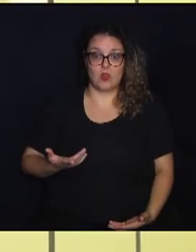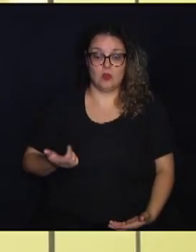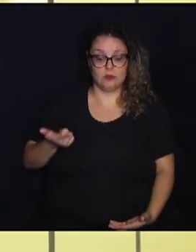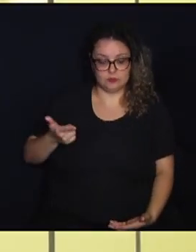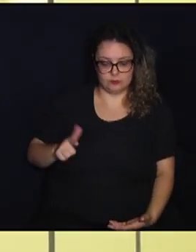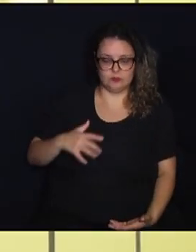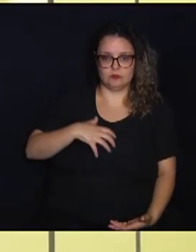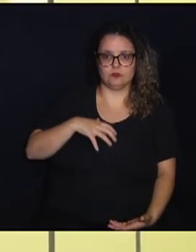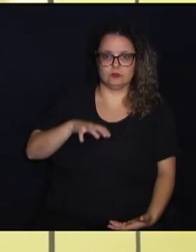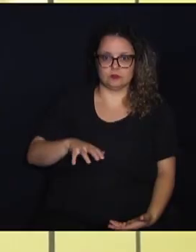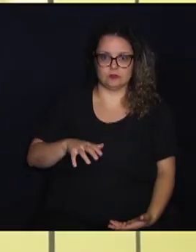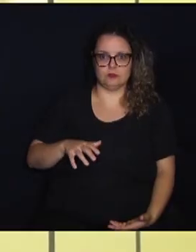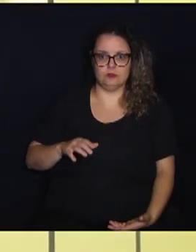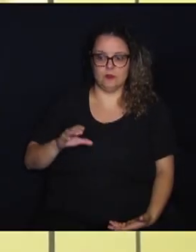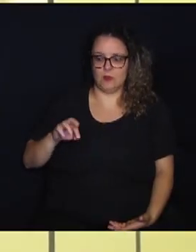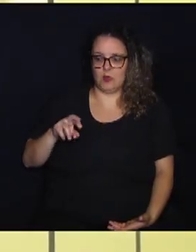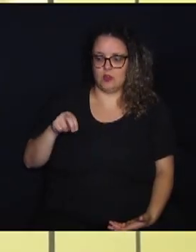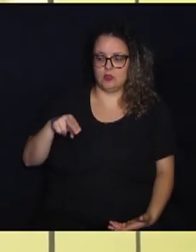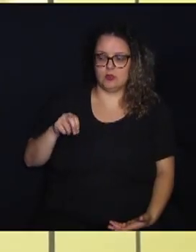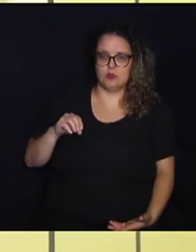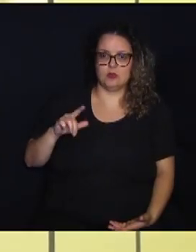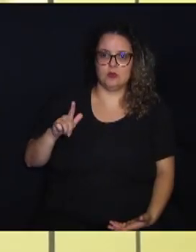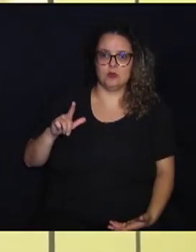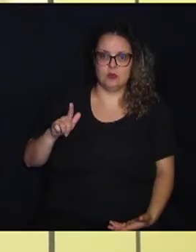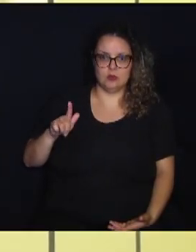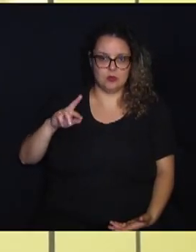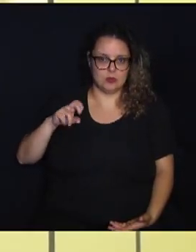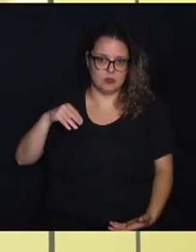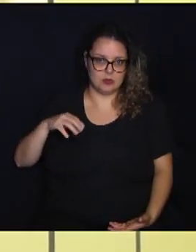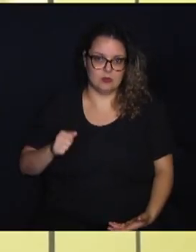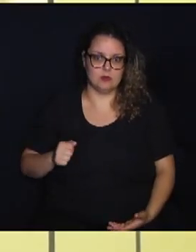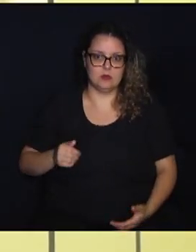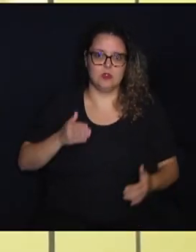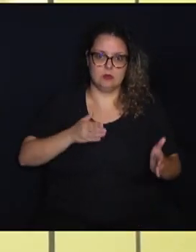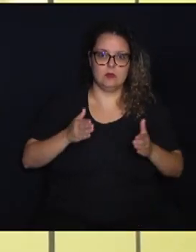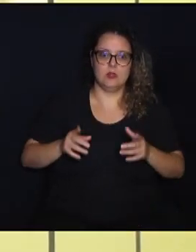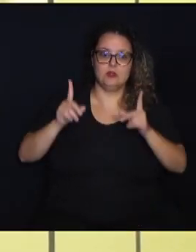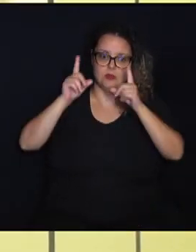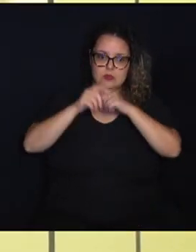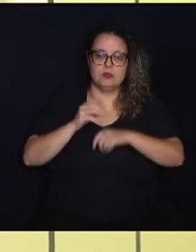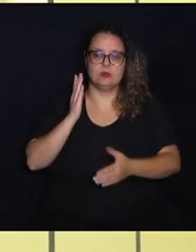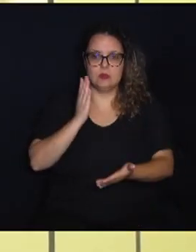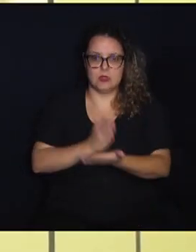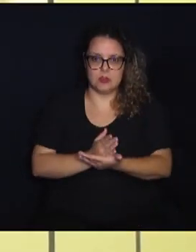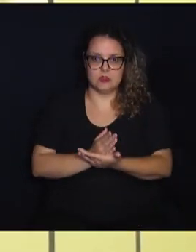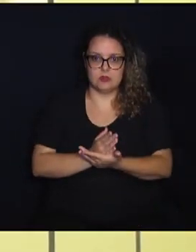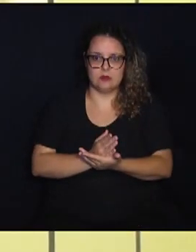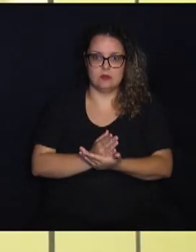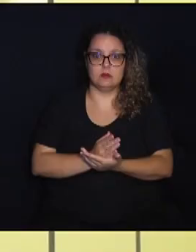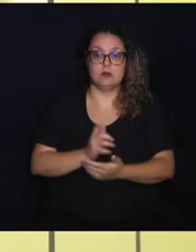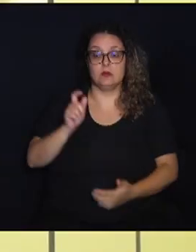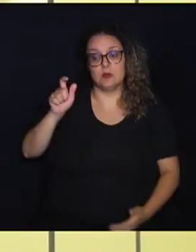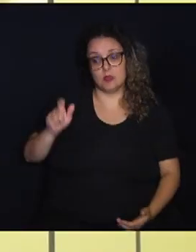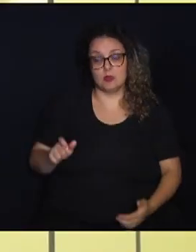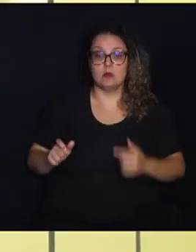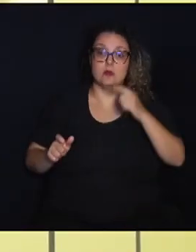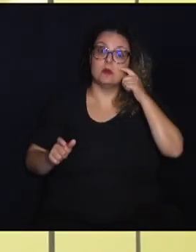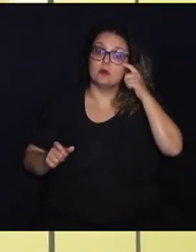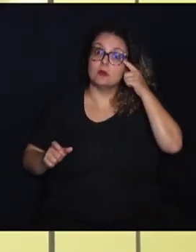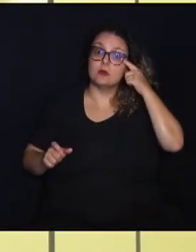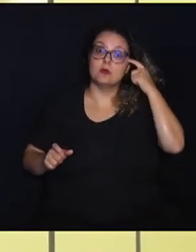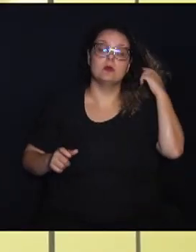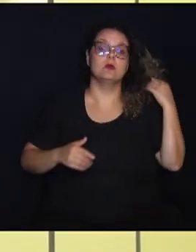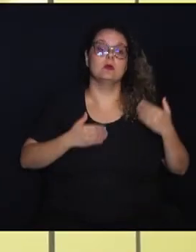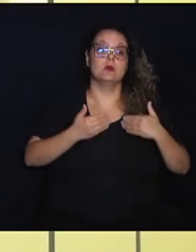permanecer naquele cronograma, naquele protocolo, dificilmente ela para. Mas a gente tem aquela pessoa que, ao decorrer desse